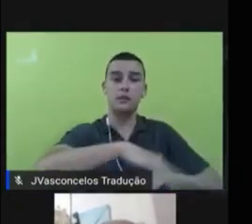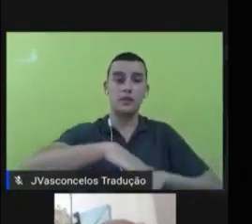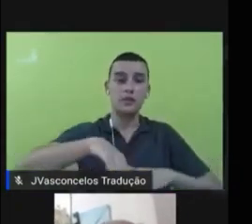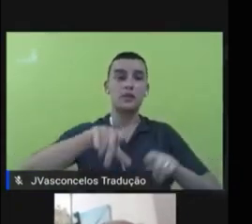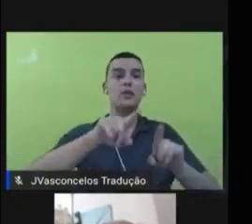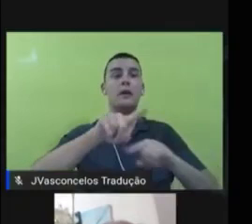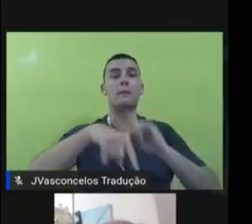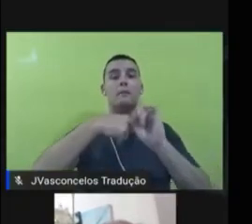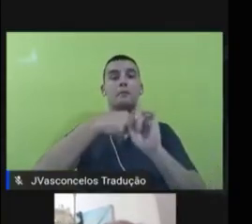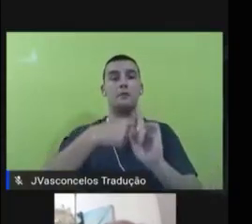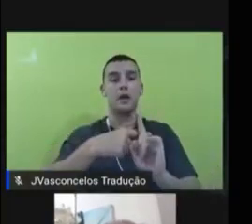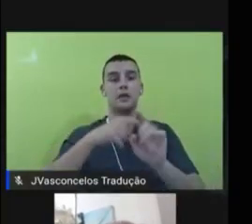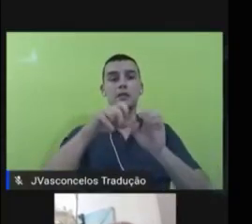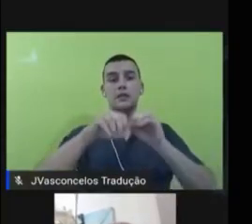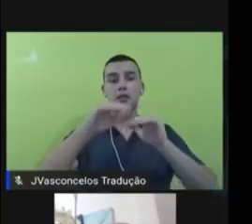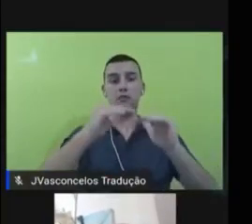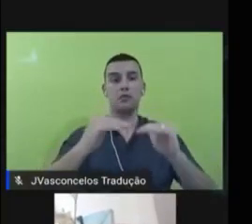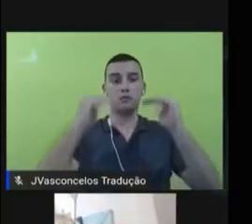ensino superior.